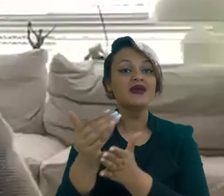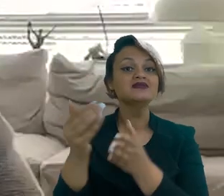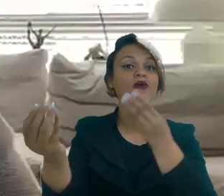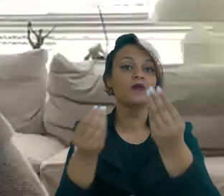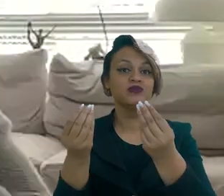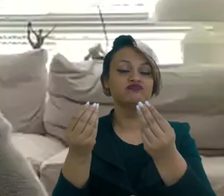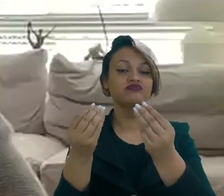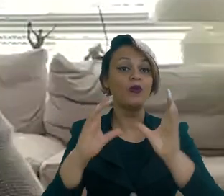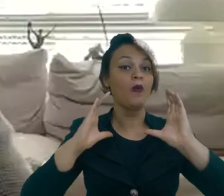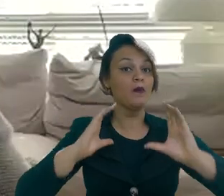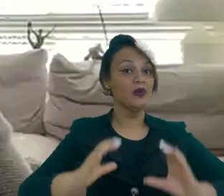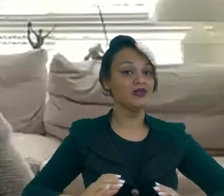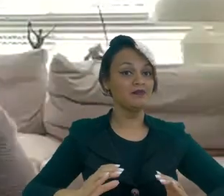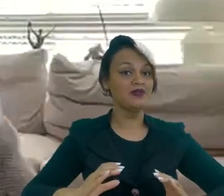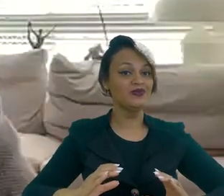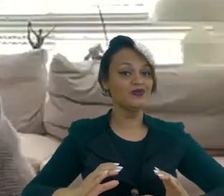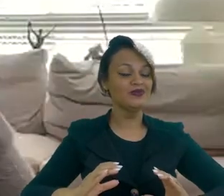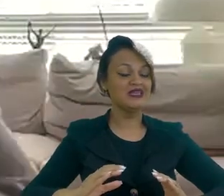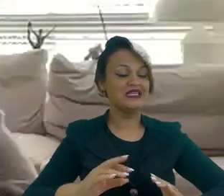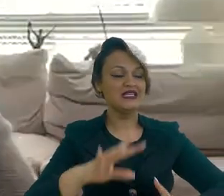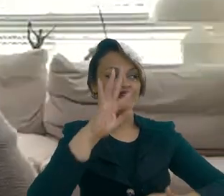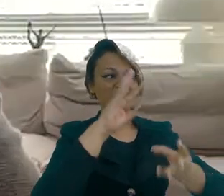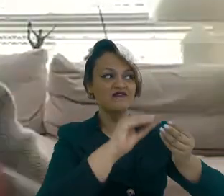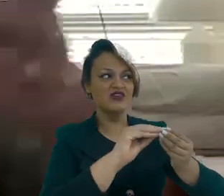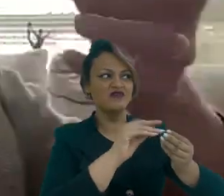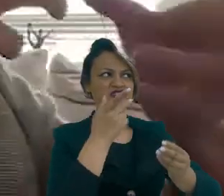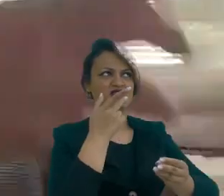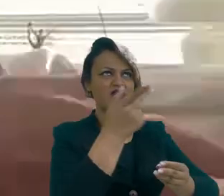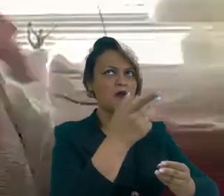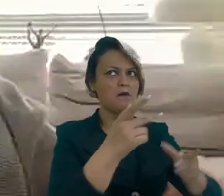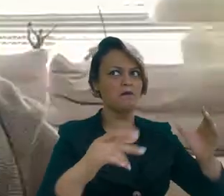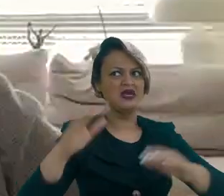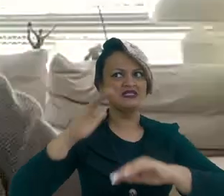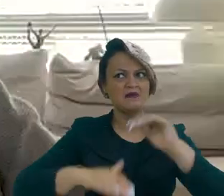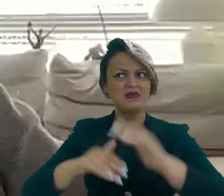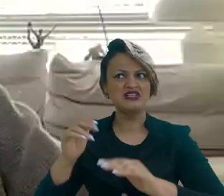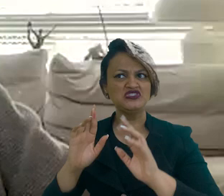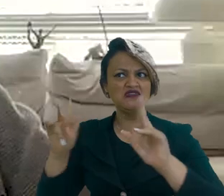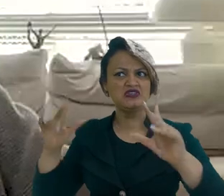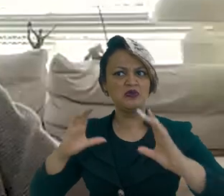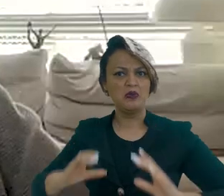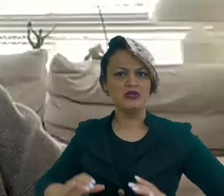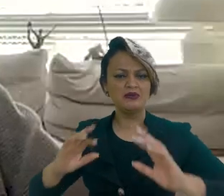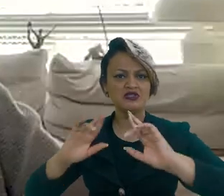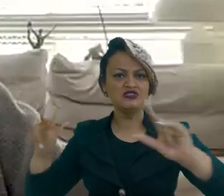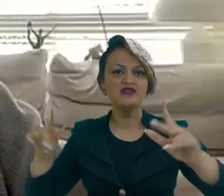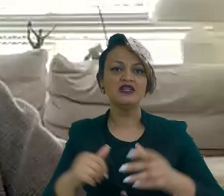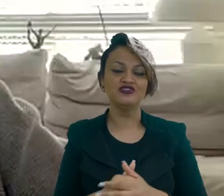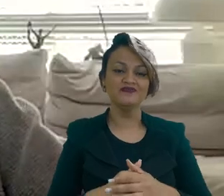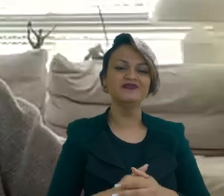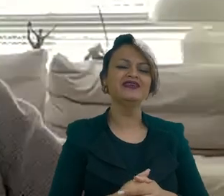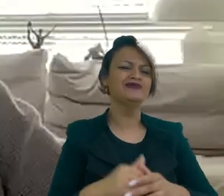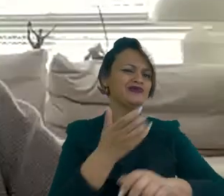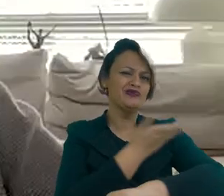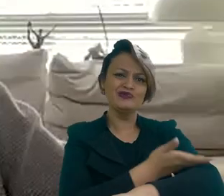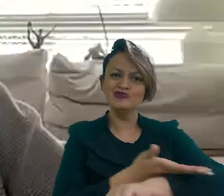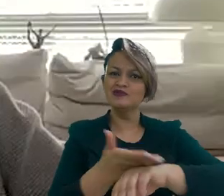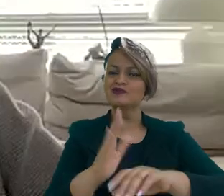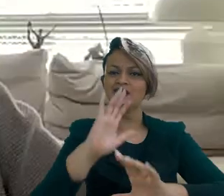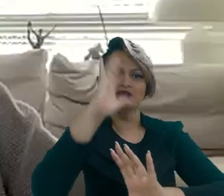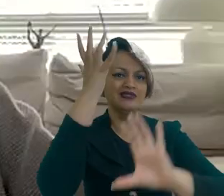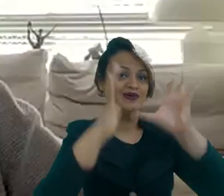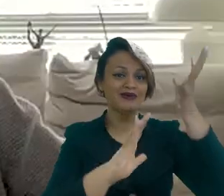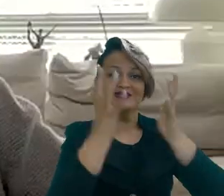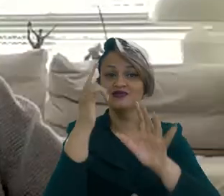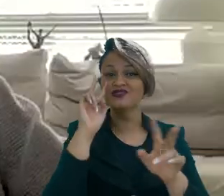nasce da conduta que desmentiu o que você disse que ia fazer e frequentemente